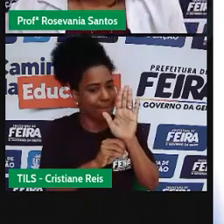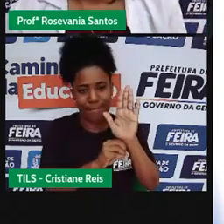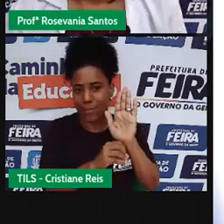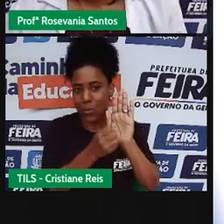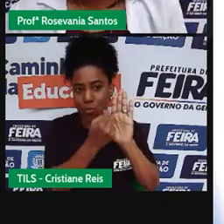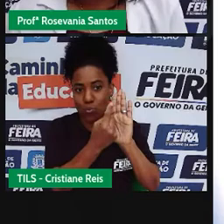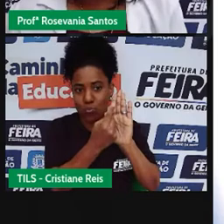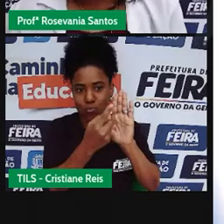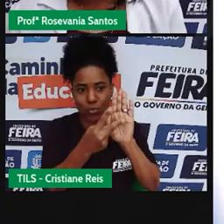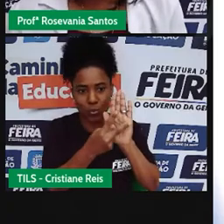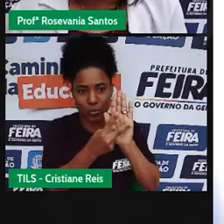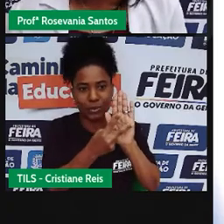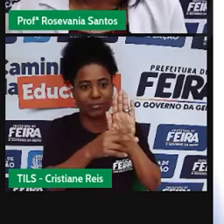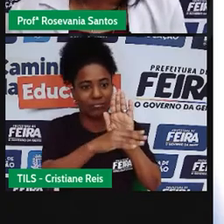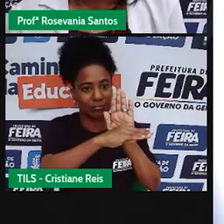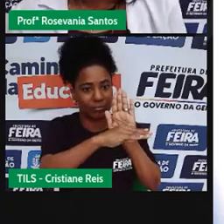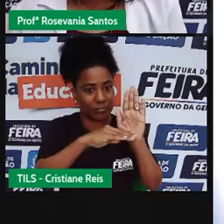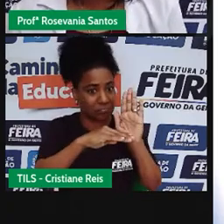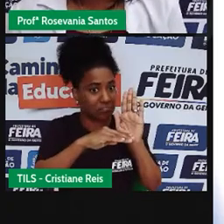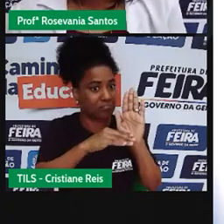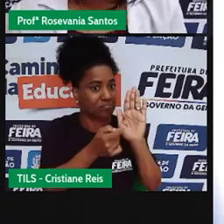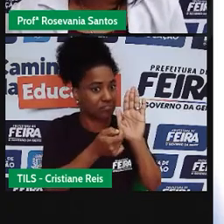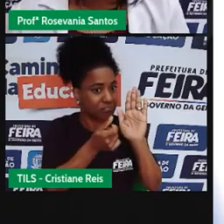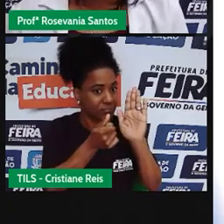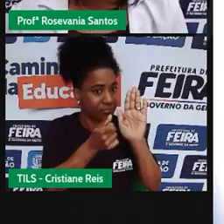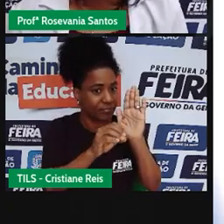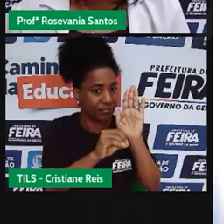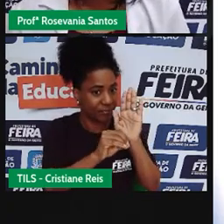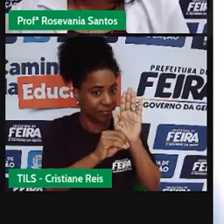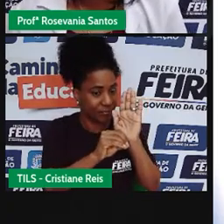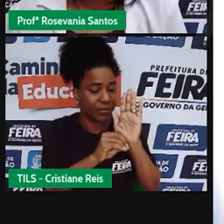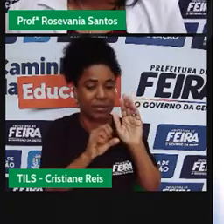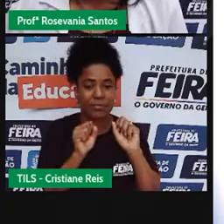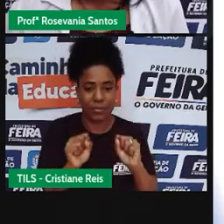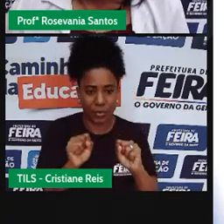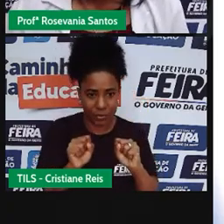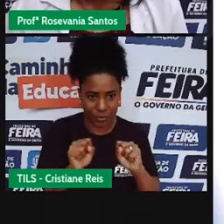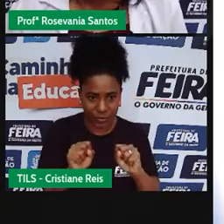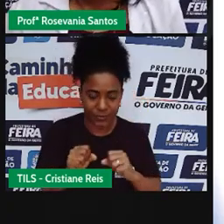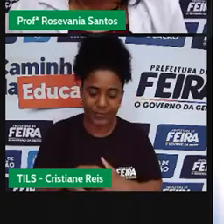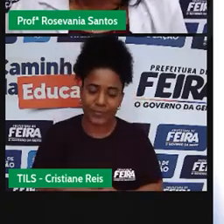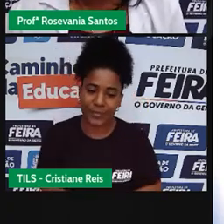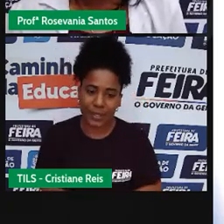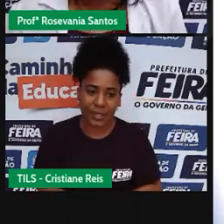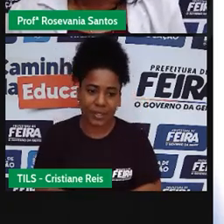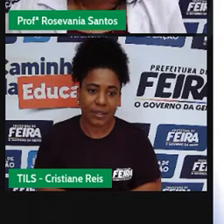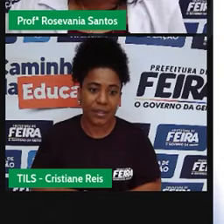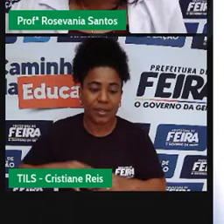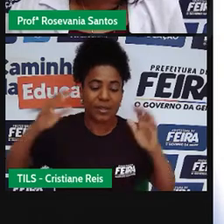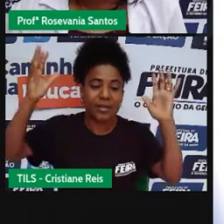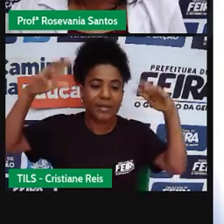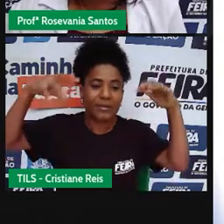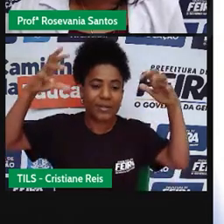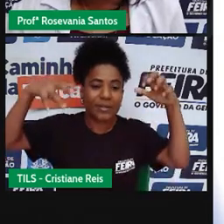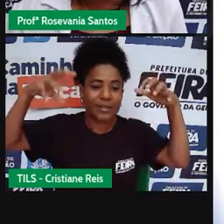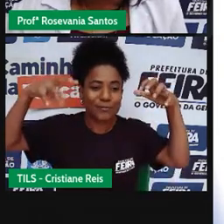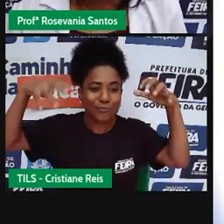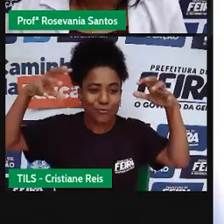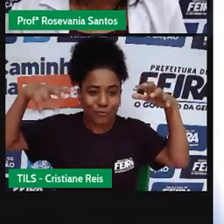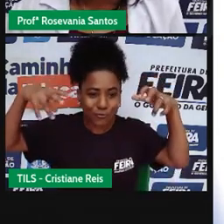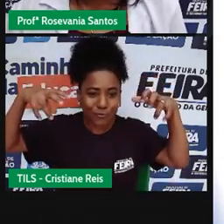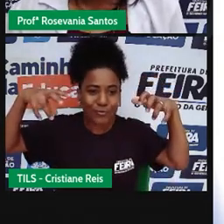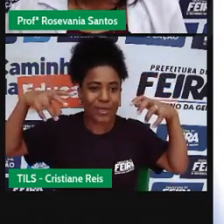térmica enorme, de quase, né, 16 graus de diferença entre uma outra. Então, as chuvas não